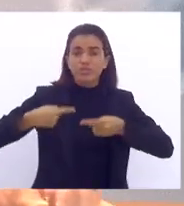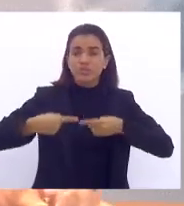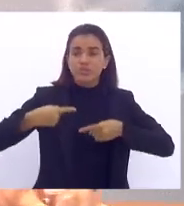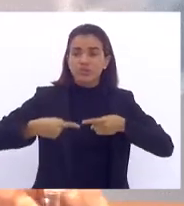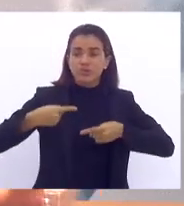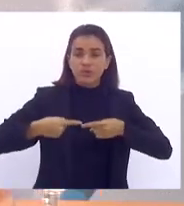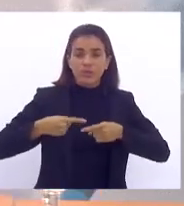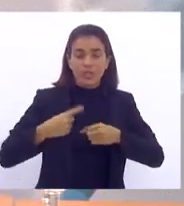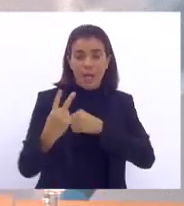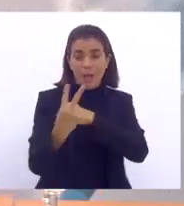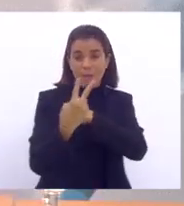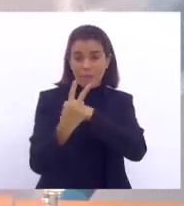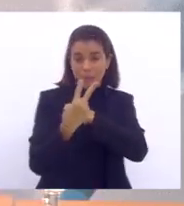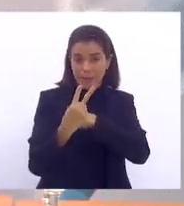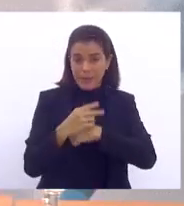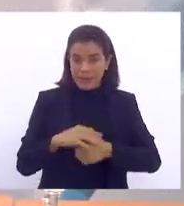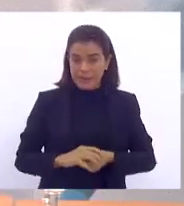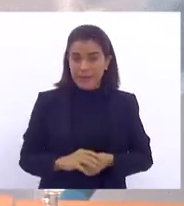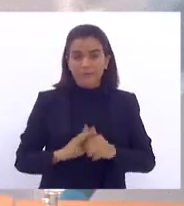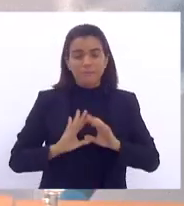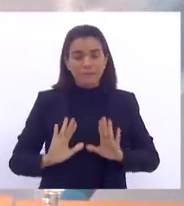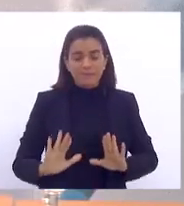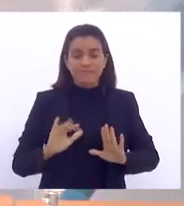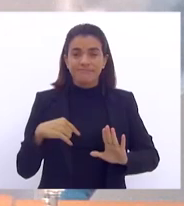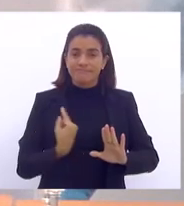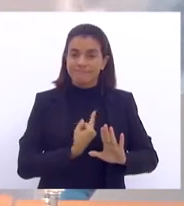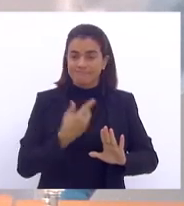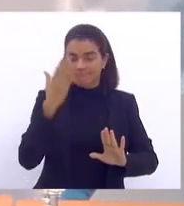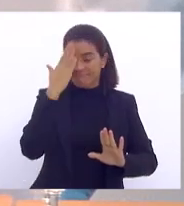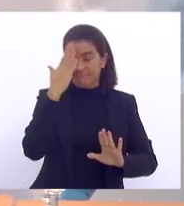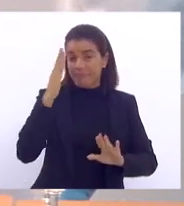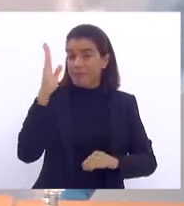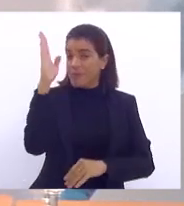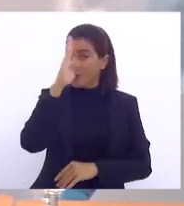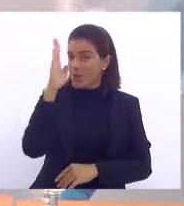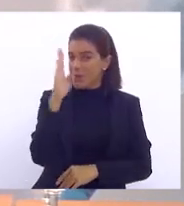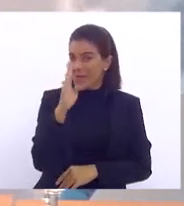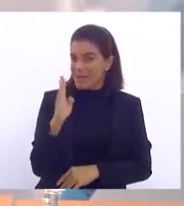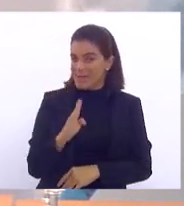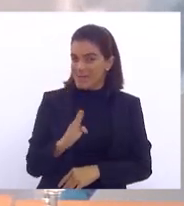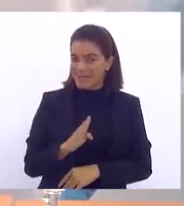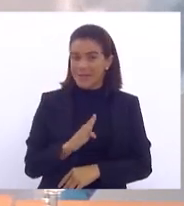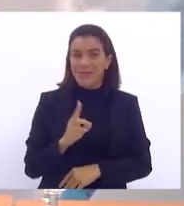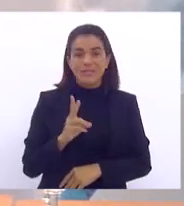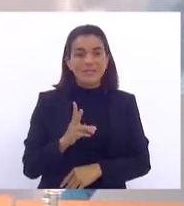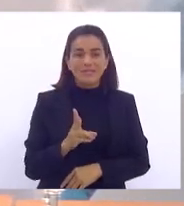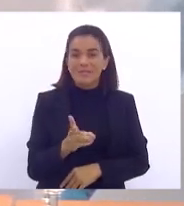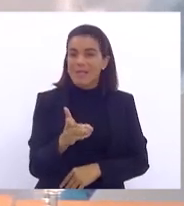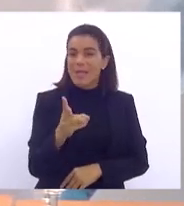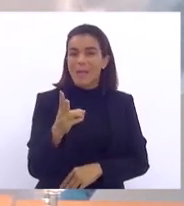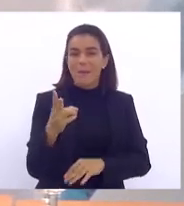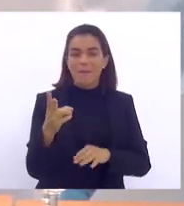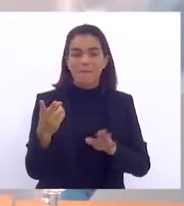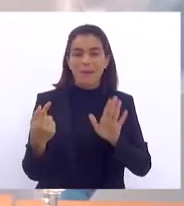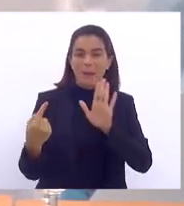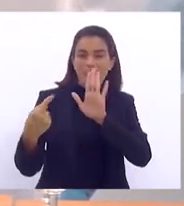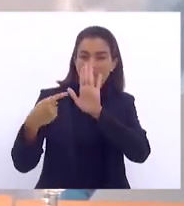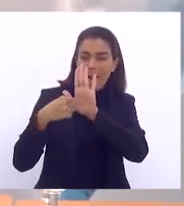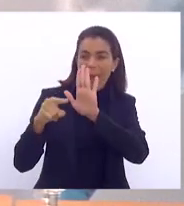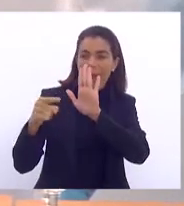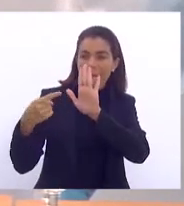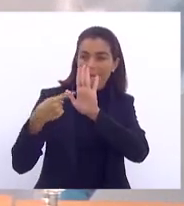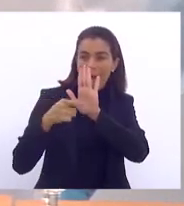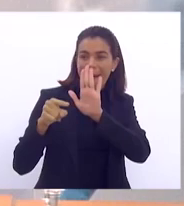da imunidade mas como a gente já sabe no Brasil o para-choque o raio né o para raio é